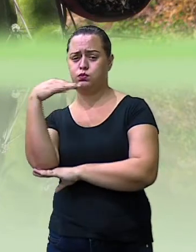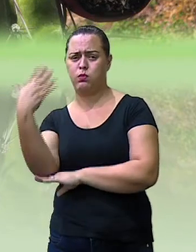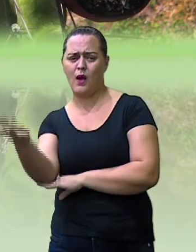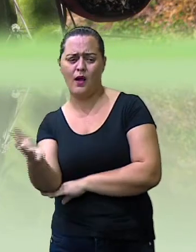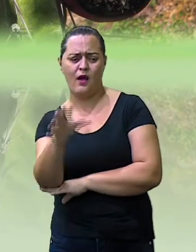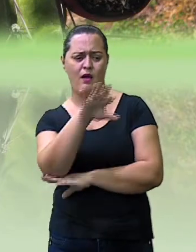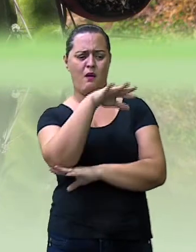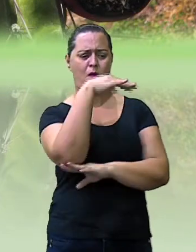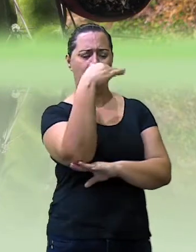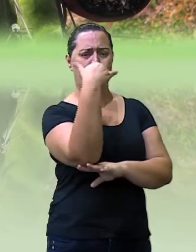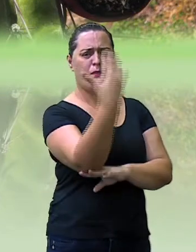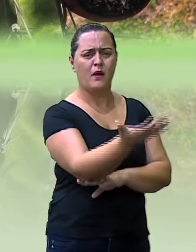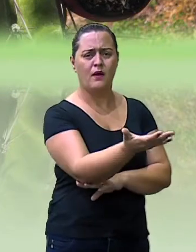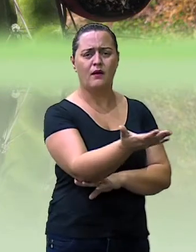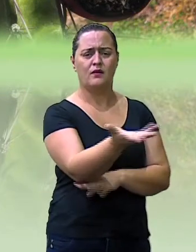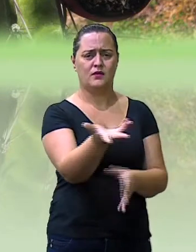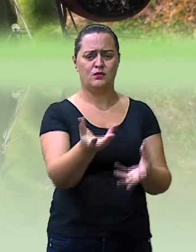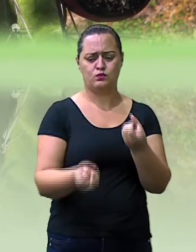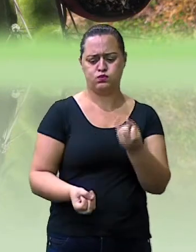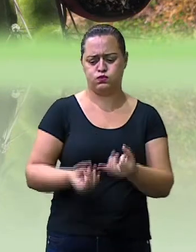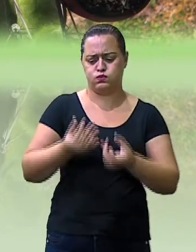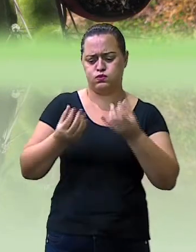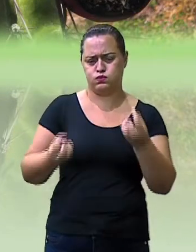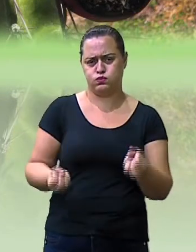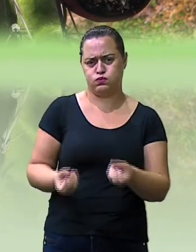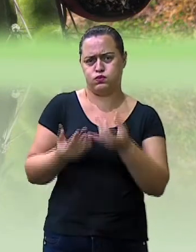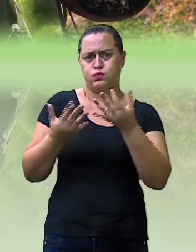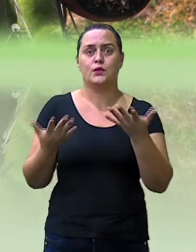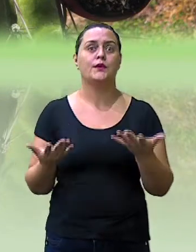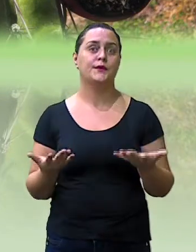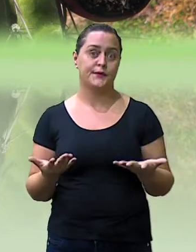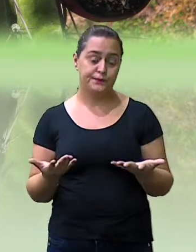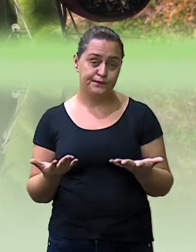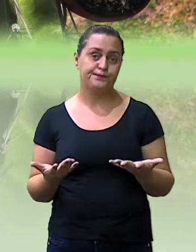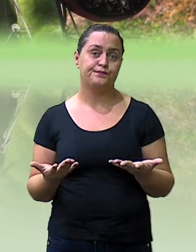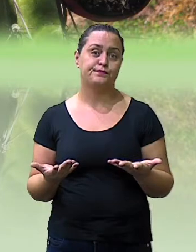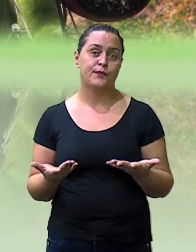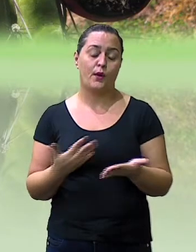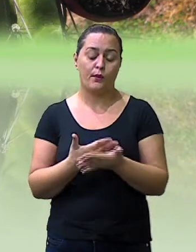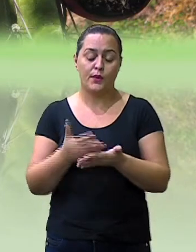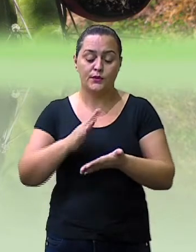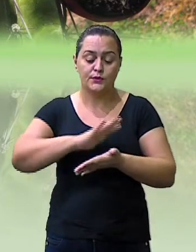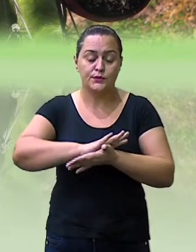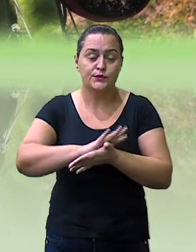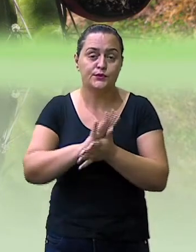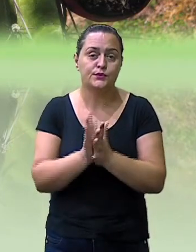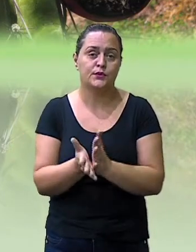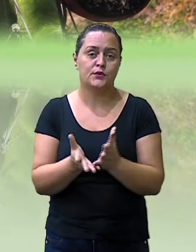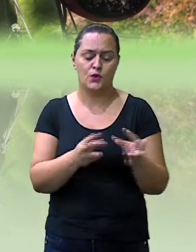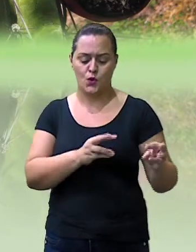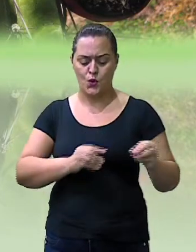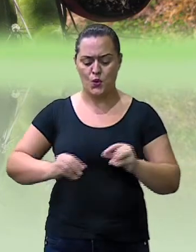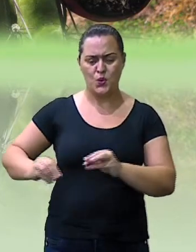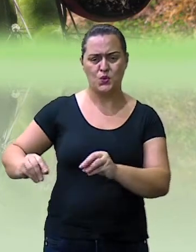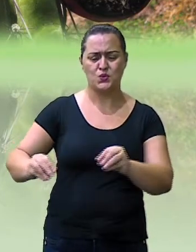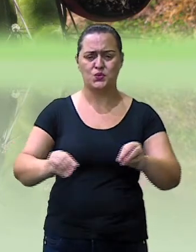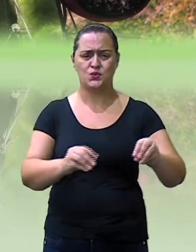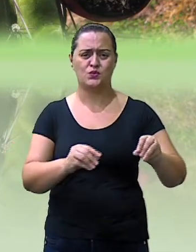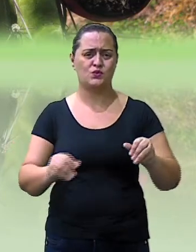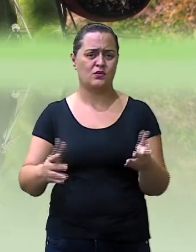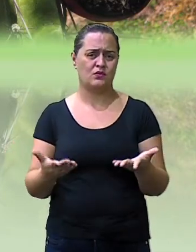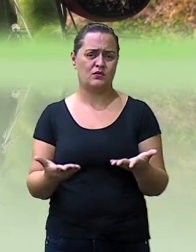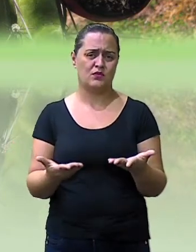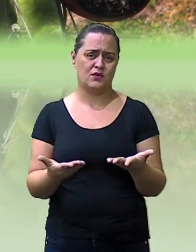a exploração dos recursos naturais e mudanças no uso do solo. Os órgãos ambientais ao